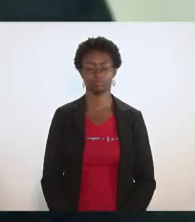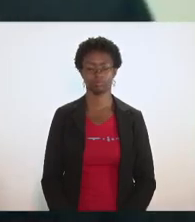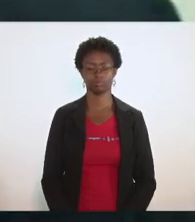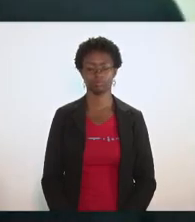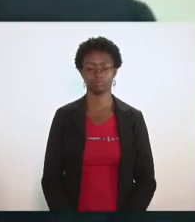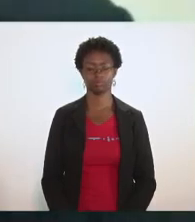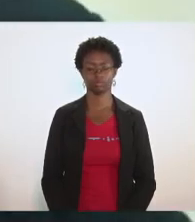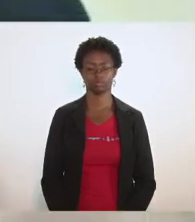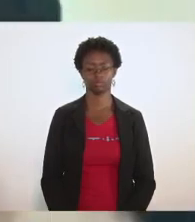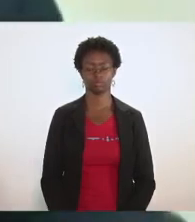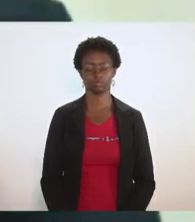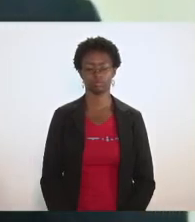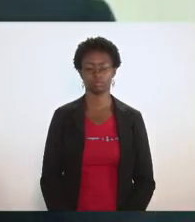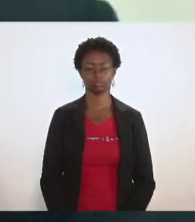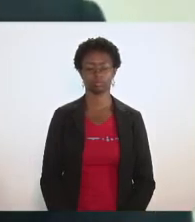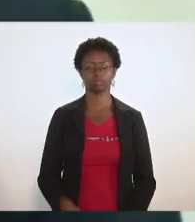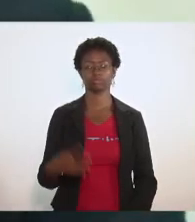número 1 e 2.